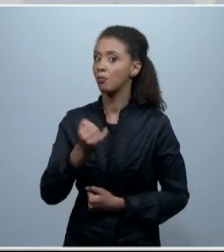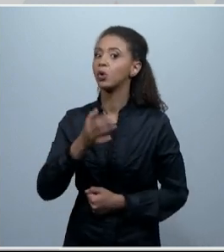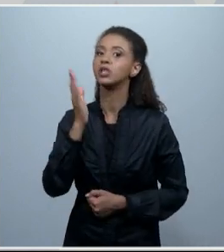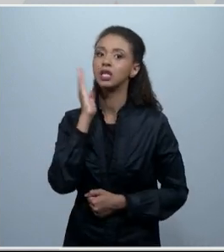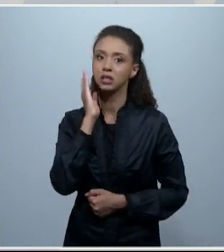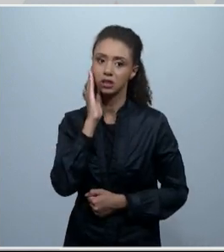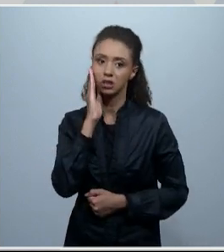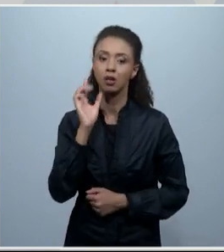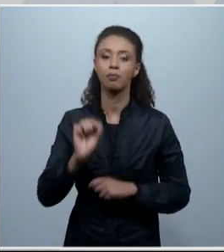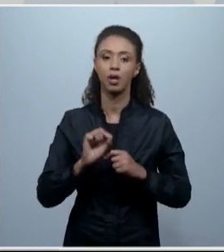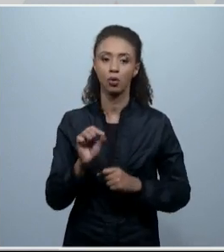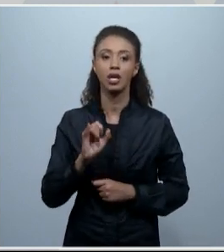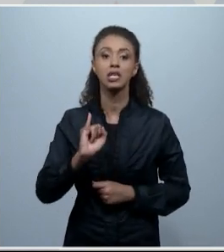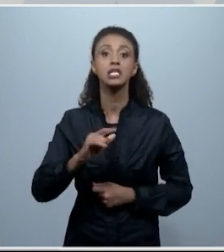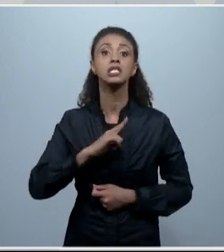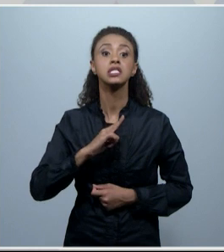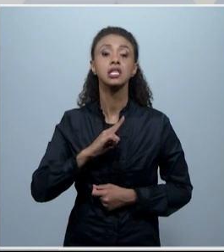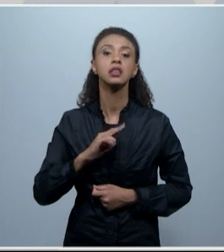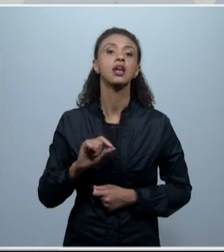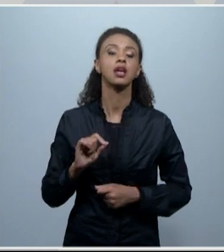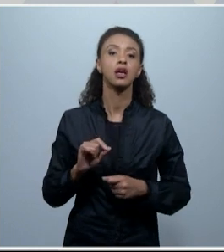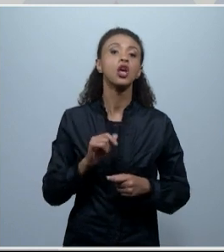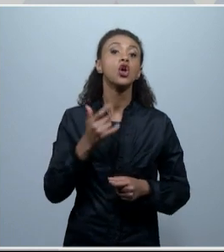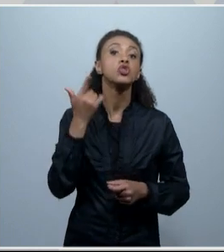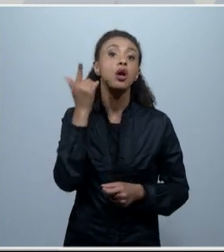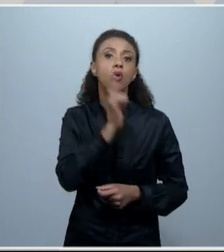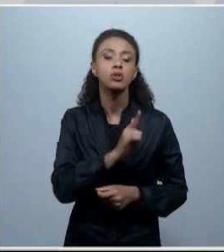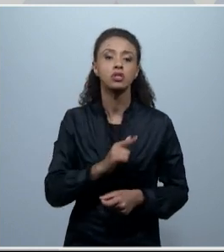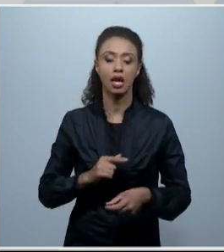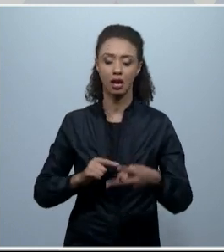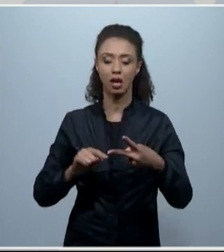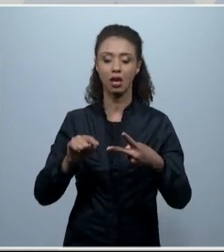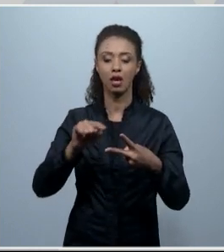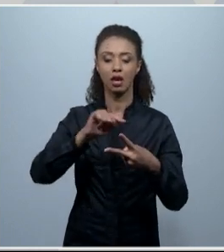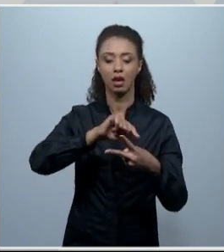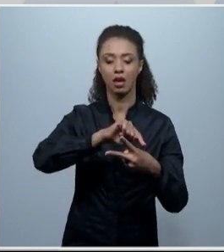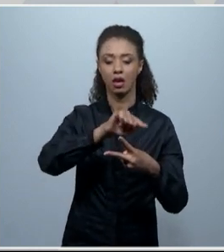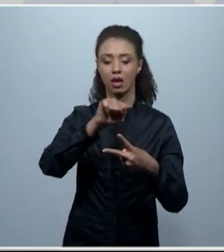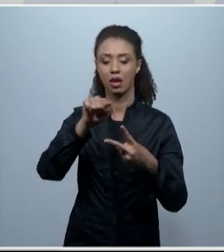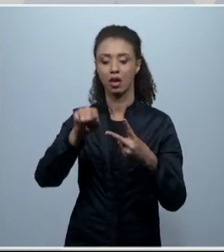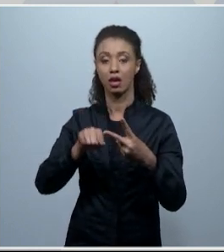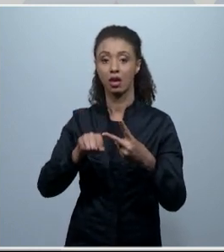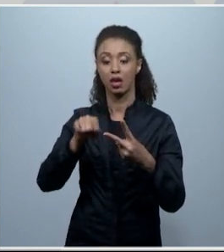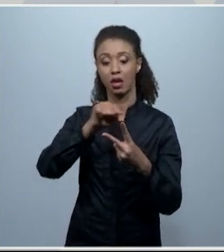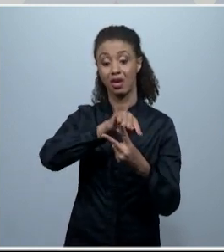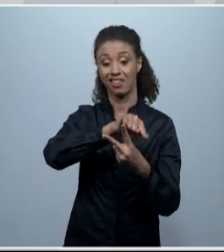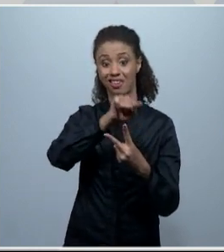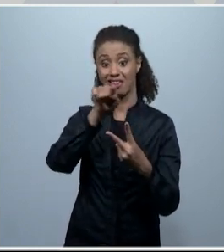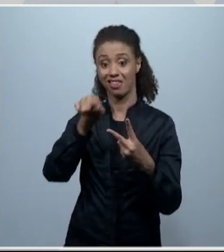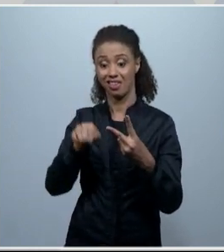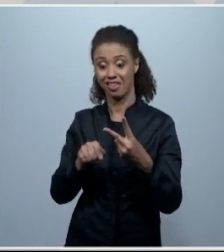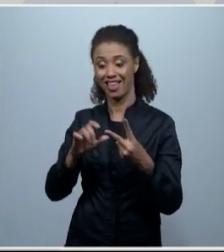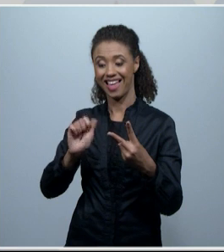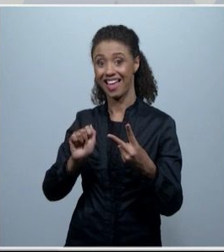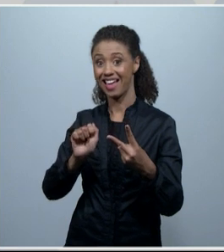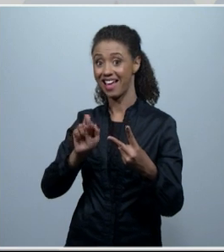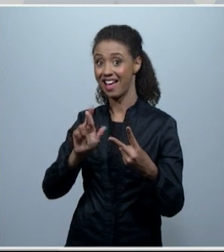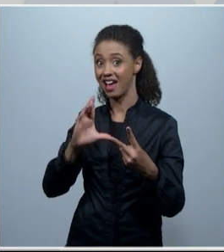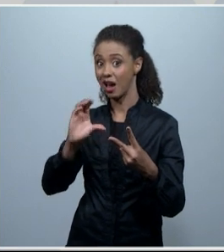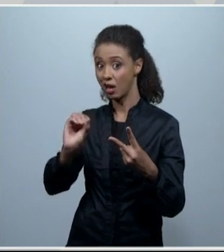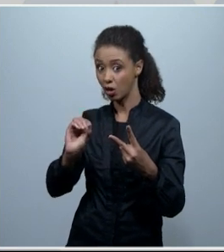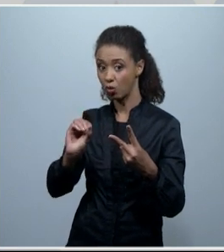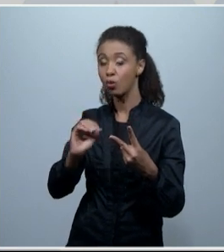circunferência significa medir o ângulo central correspondente a chaco tá bom